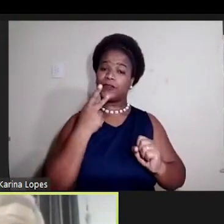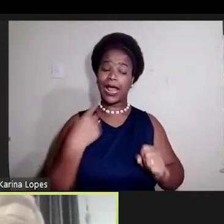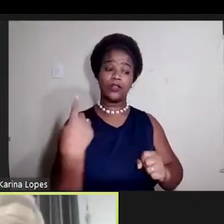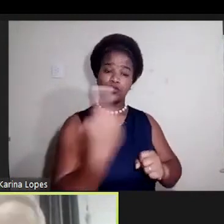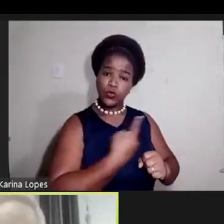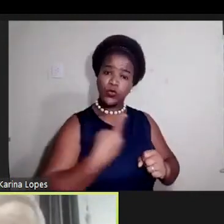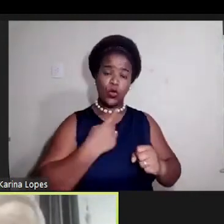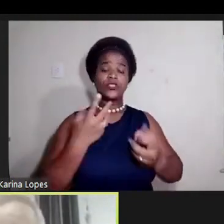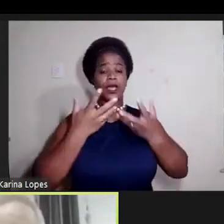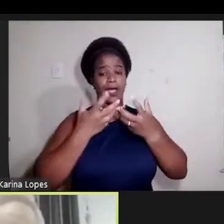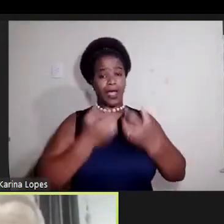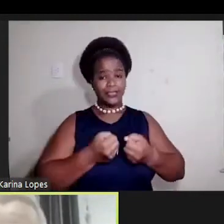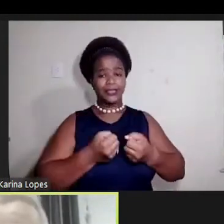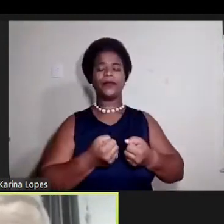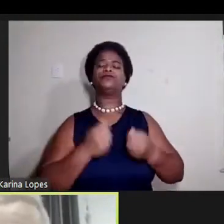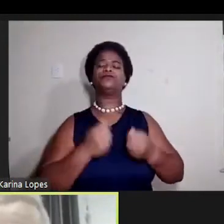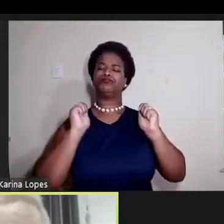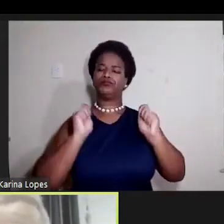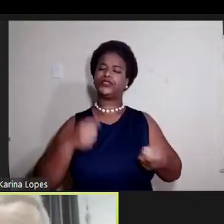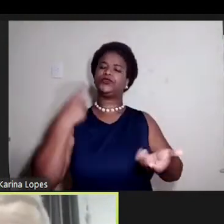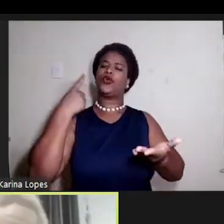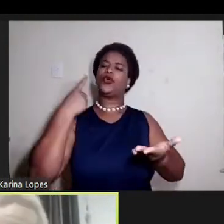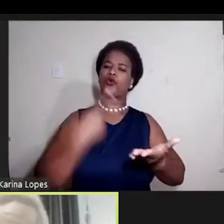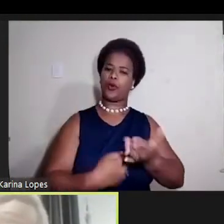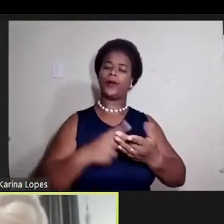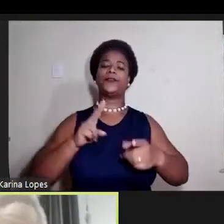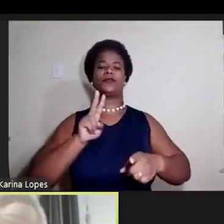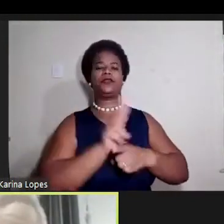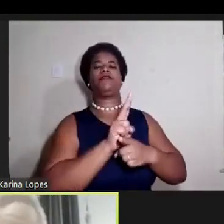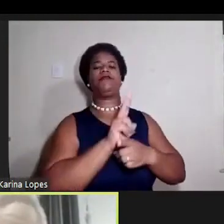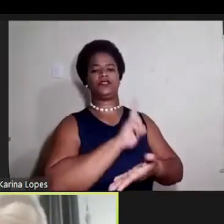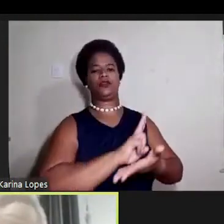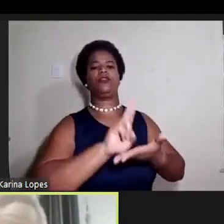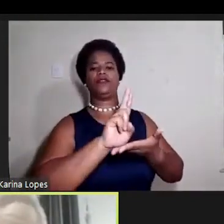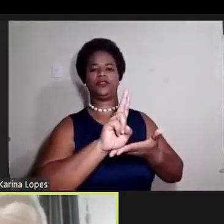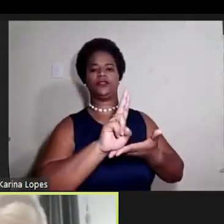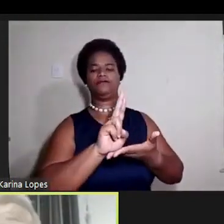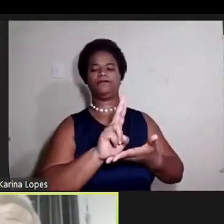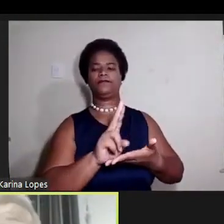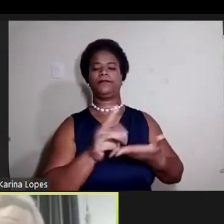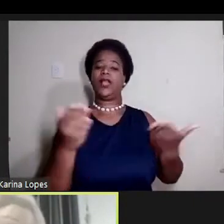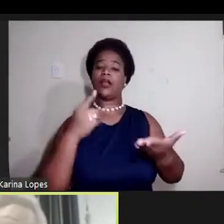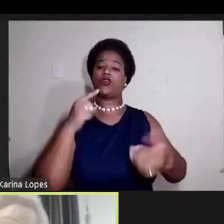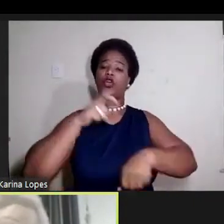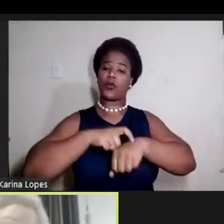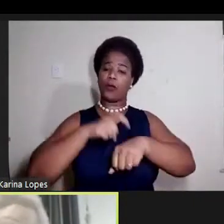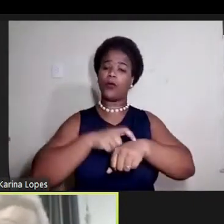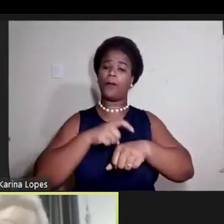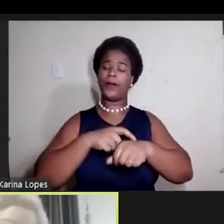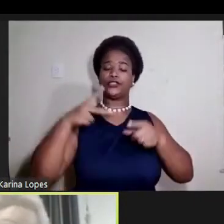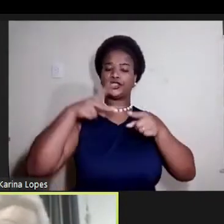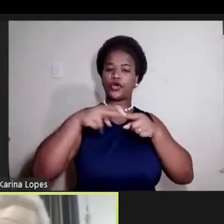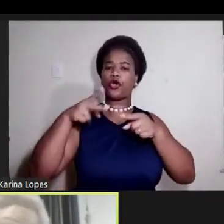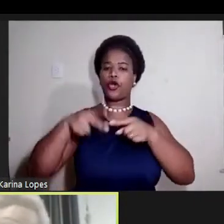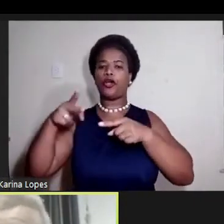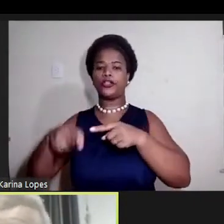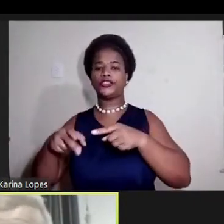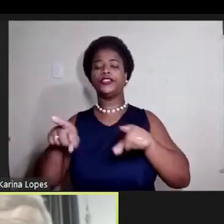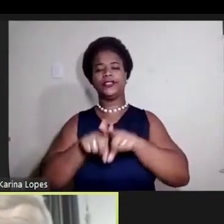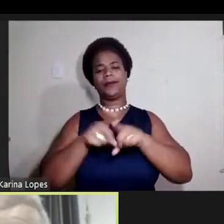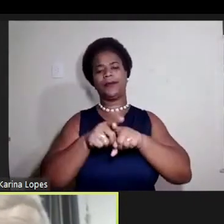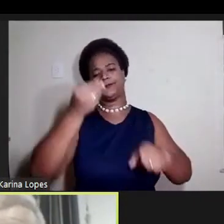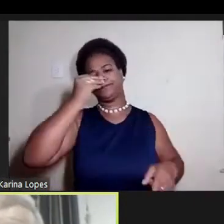o compromisso com a defesa da universidade. Em um momento de desportes, de tanto descaso com